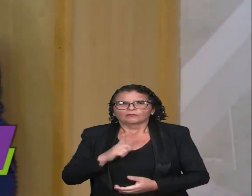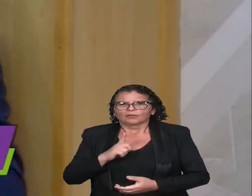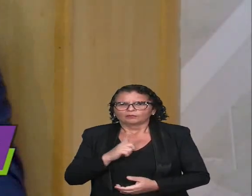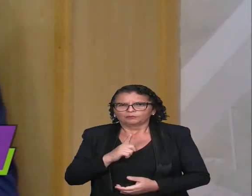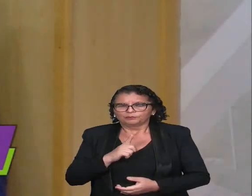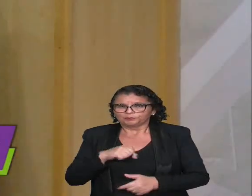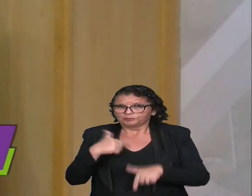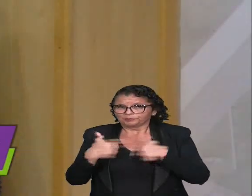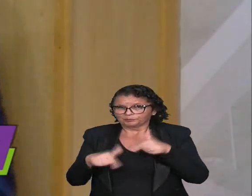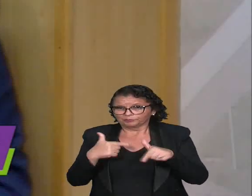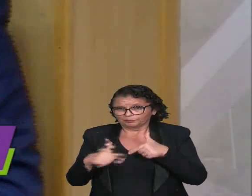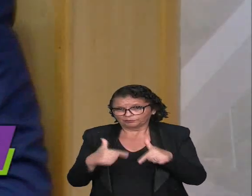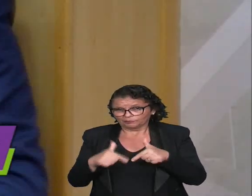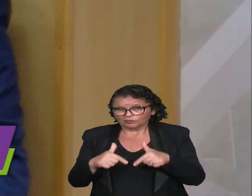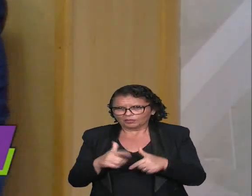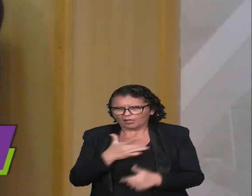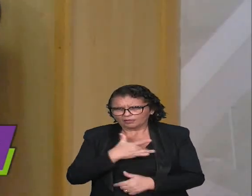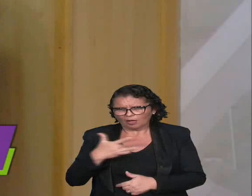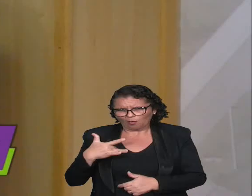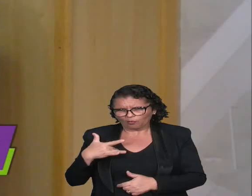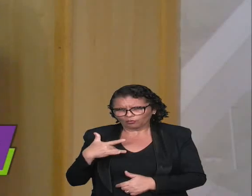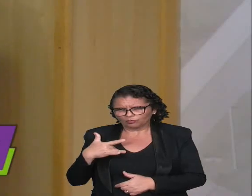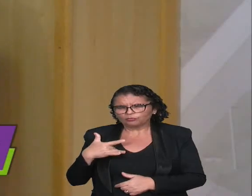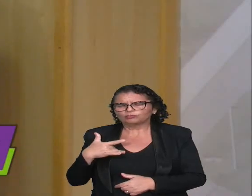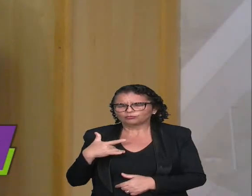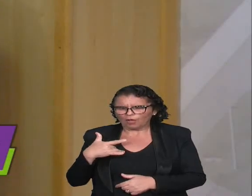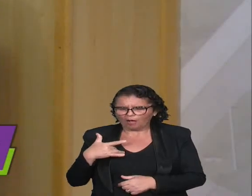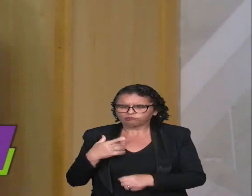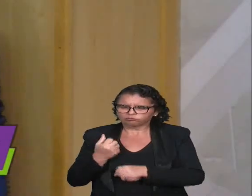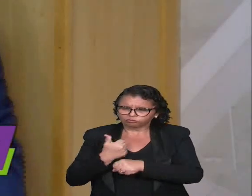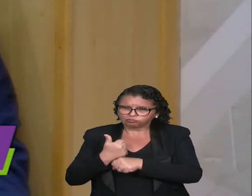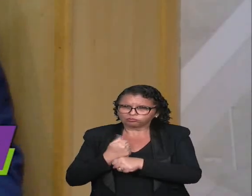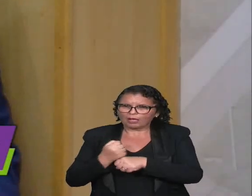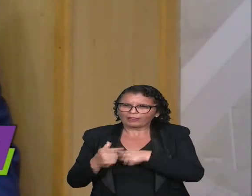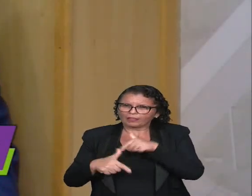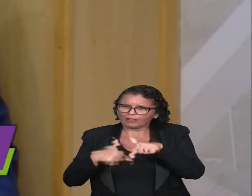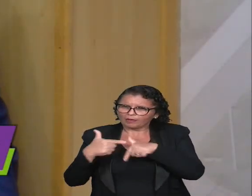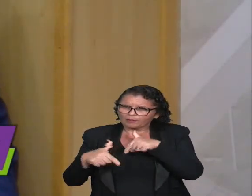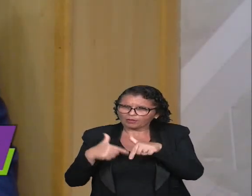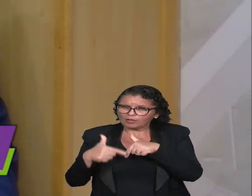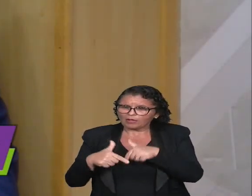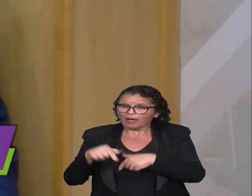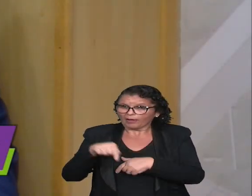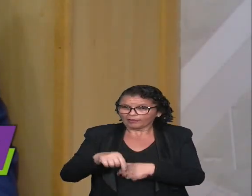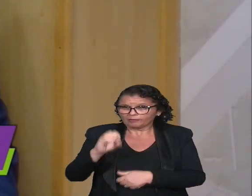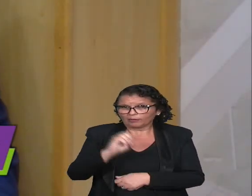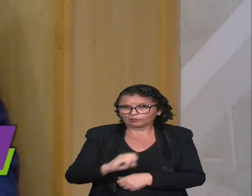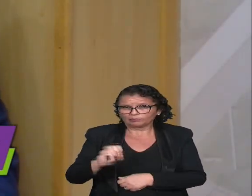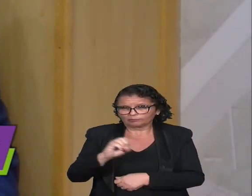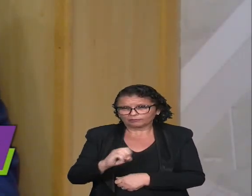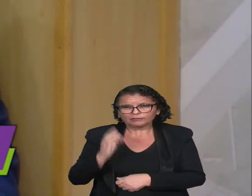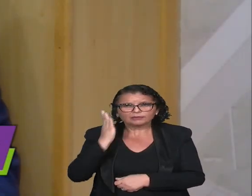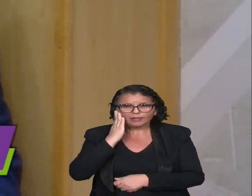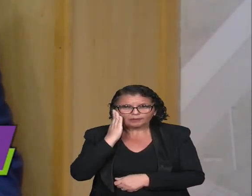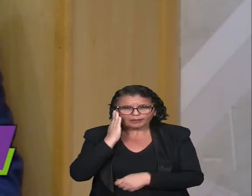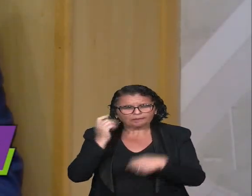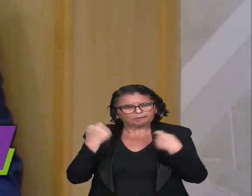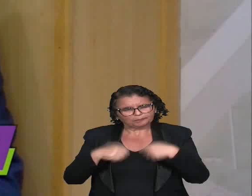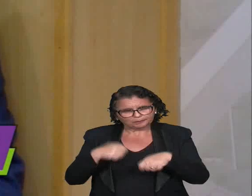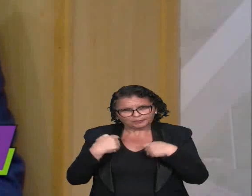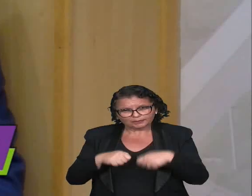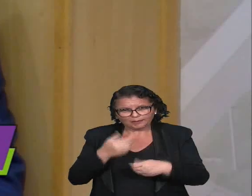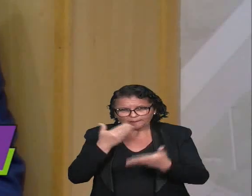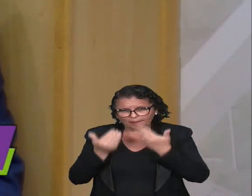fazendo um trabalho em relação à questão da Saúde Michel Figueiredo para a cidade de Osasco que a gente sabe o quanto que ainda